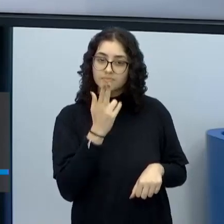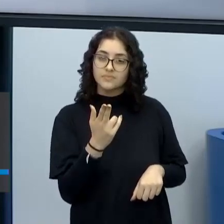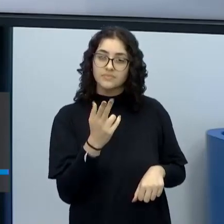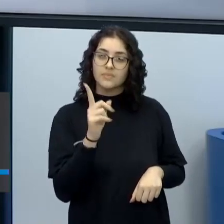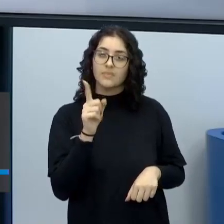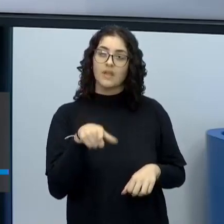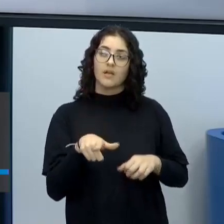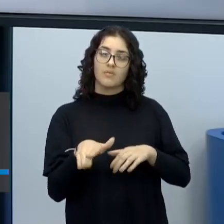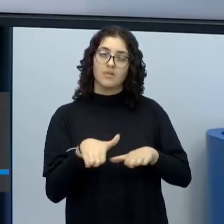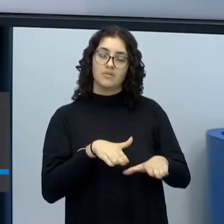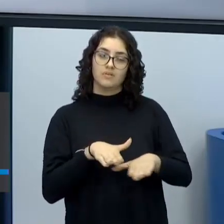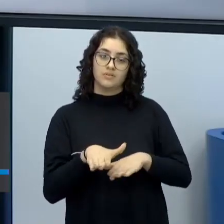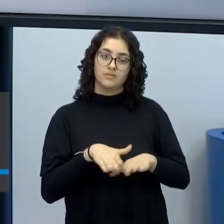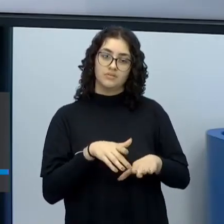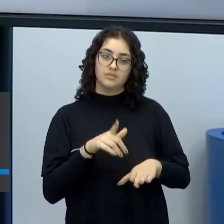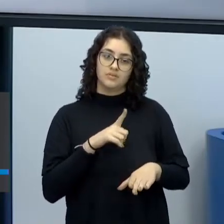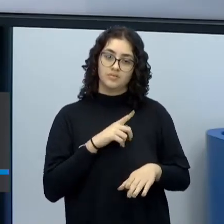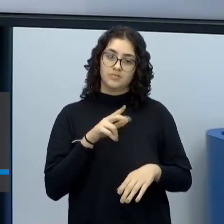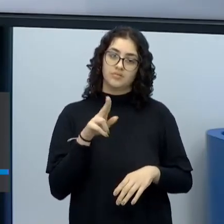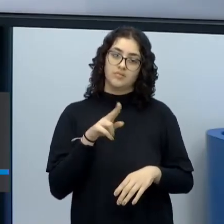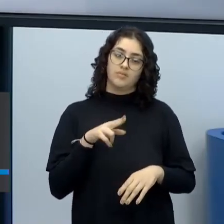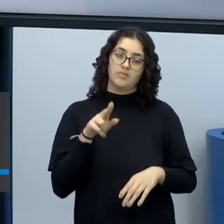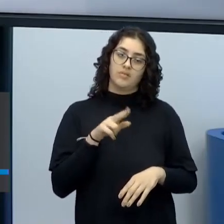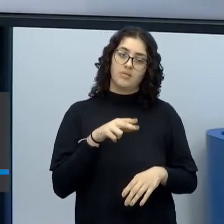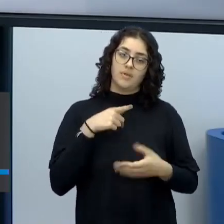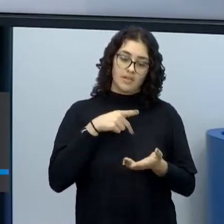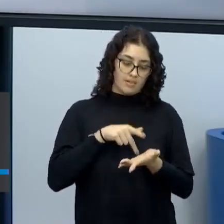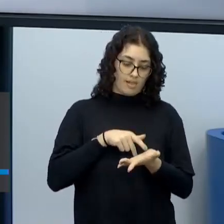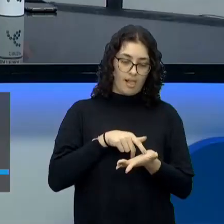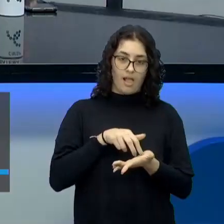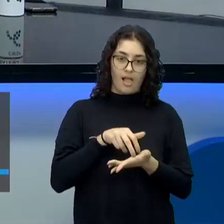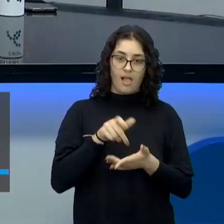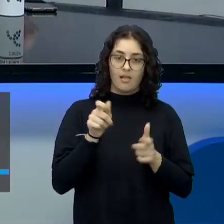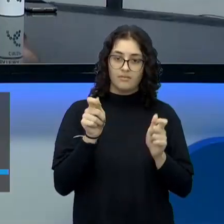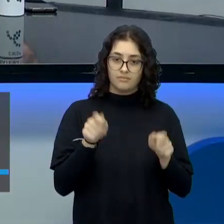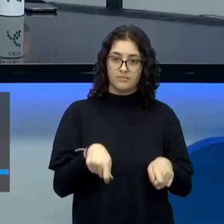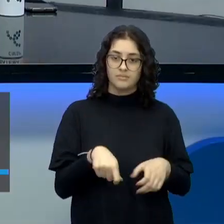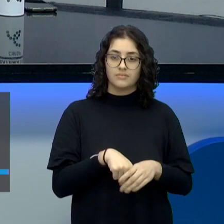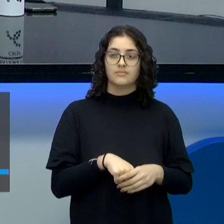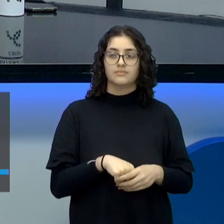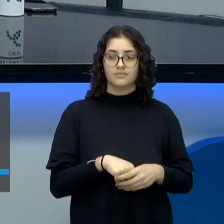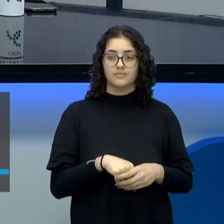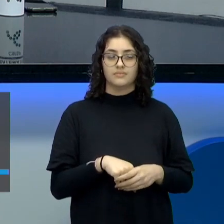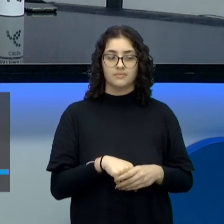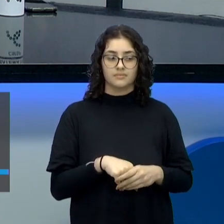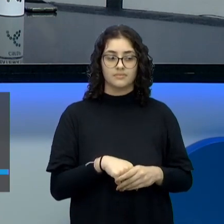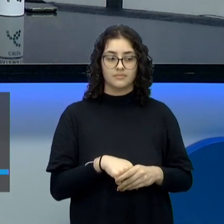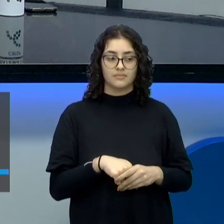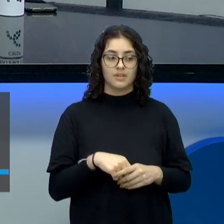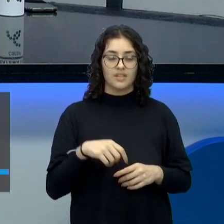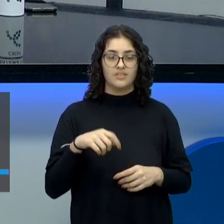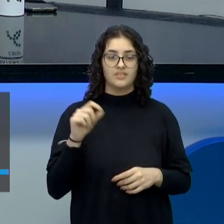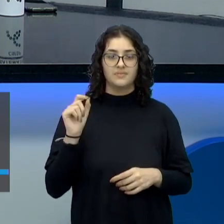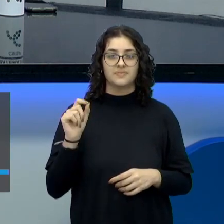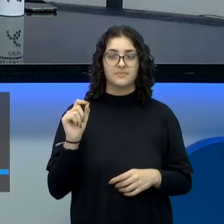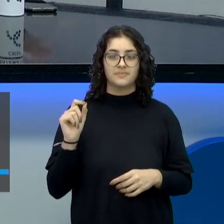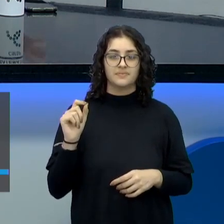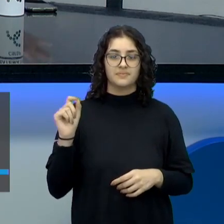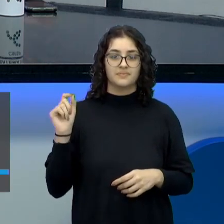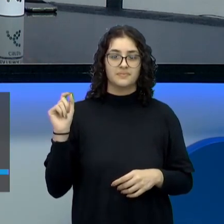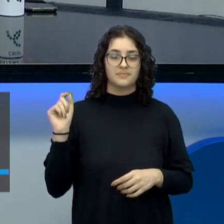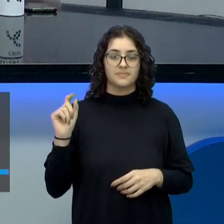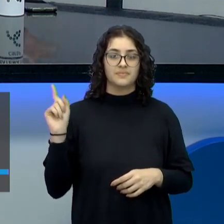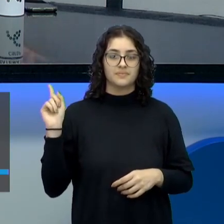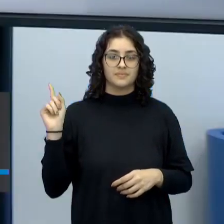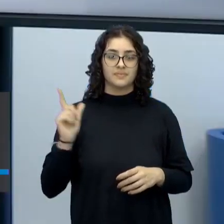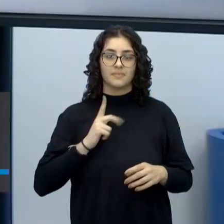se movimentando. Tanto que tem uns que mexem a perninha, se você quiser fazer andar, você fica mudando a fantasia a cada passo. Então você põe uma fantasia, tantos passos, muda a fantasia, tantos